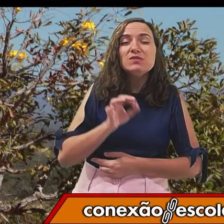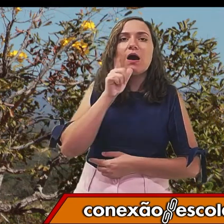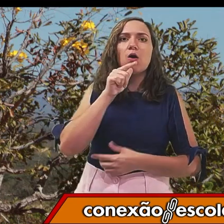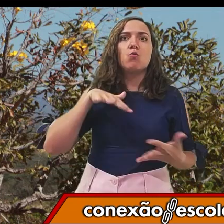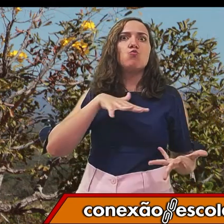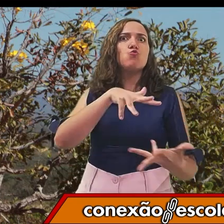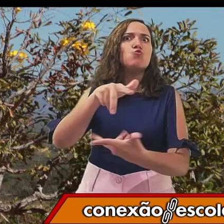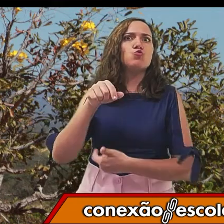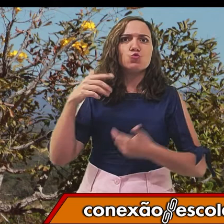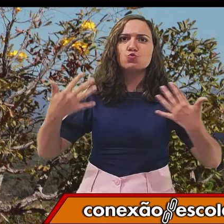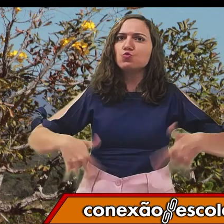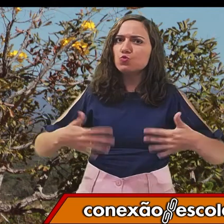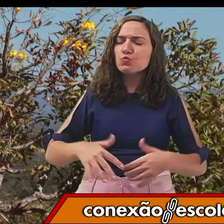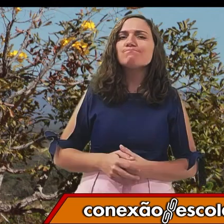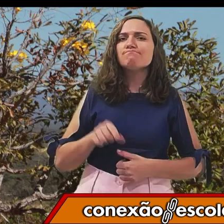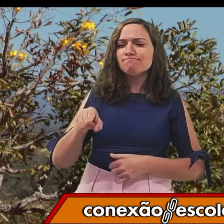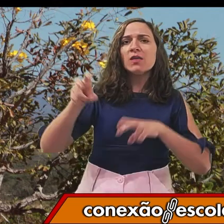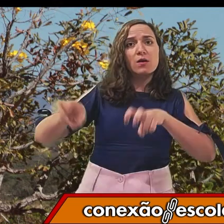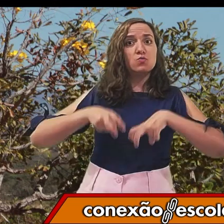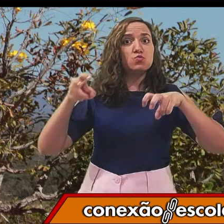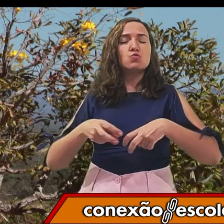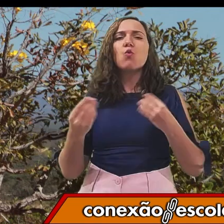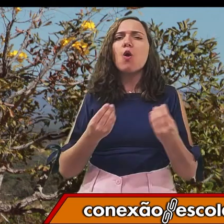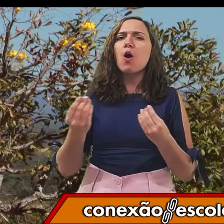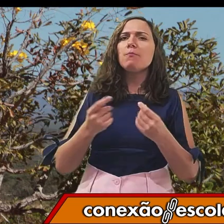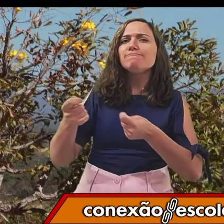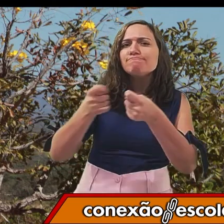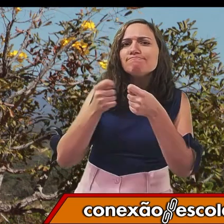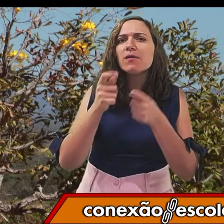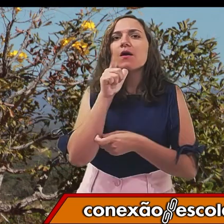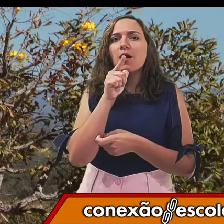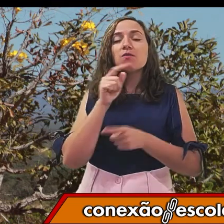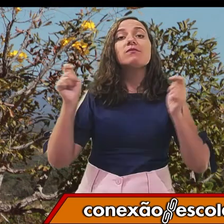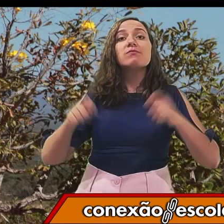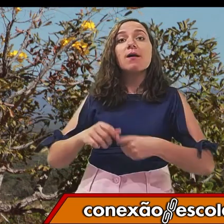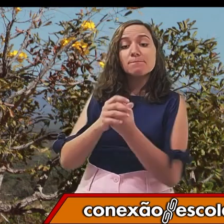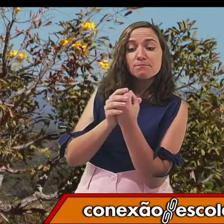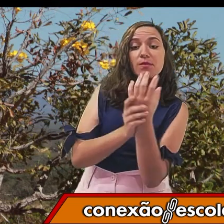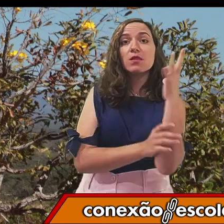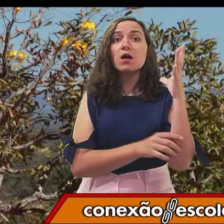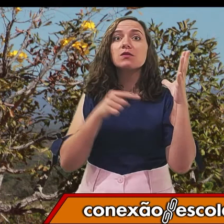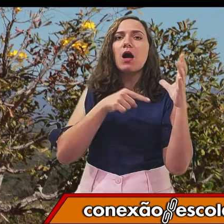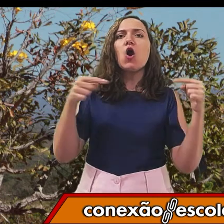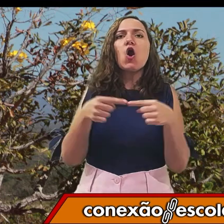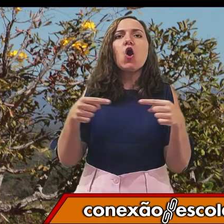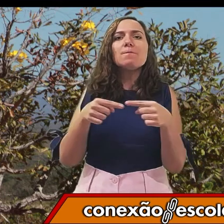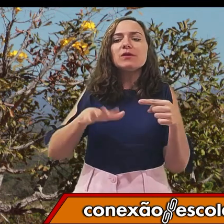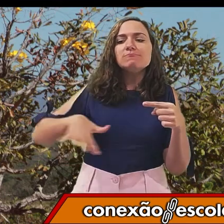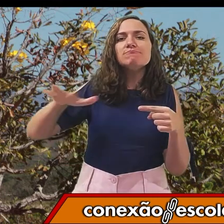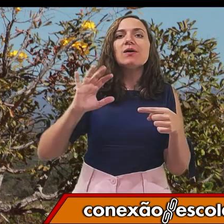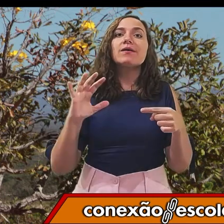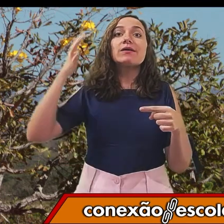mundo. Os agricultores podem poupar água cultivando espécies que sejam adequadas ao clima da sua